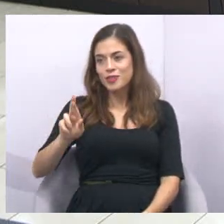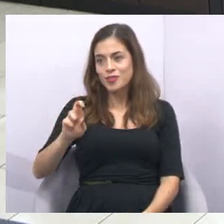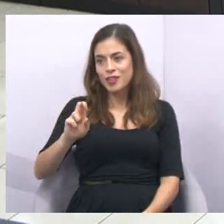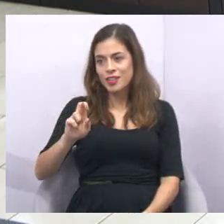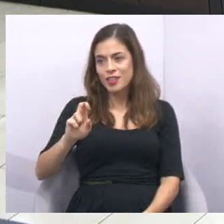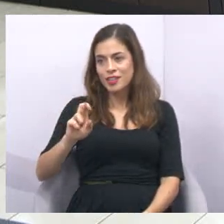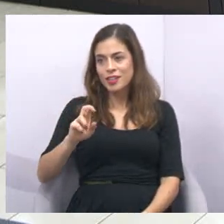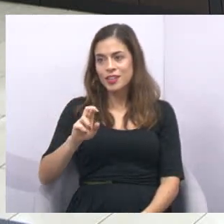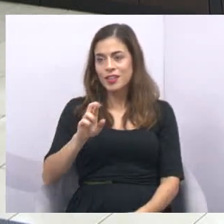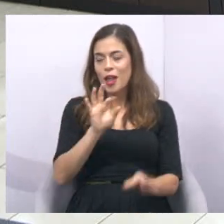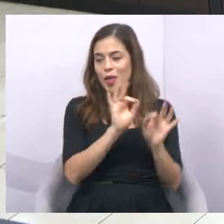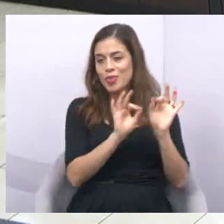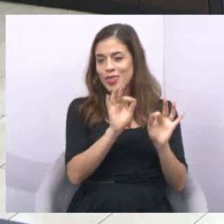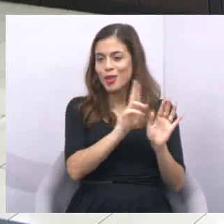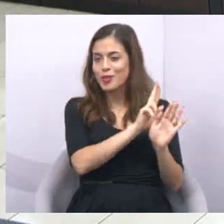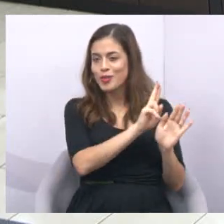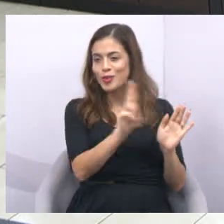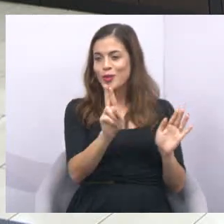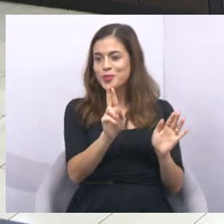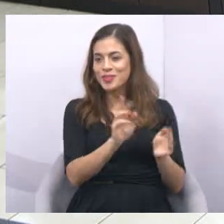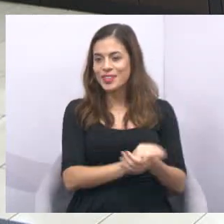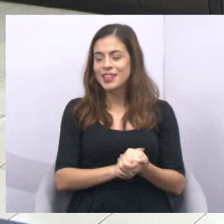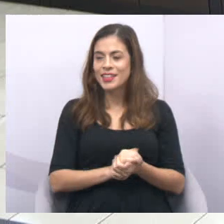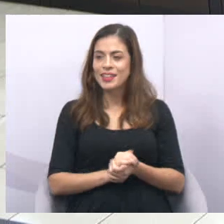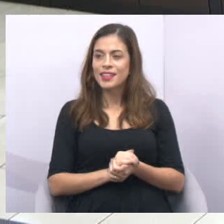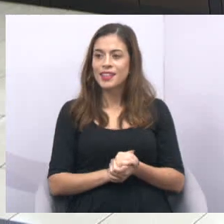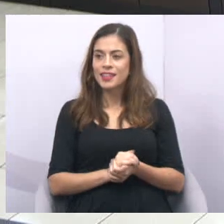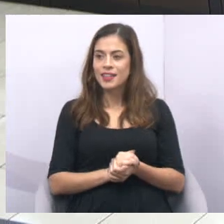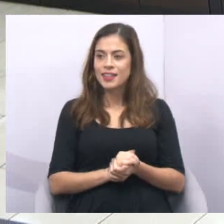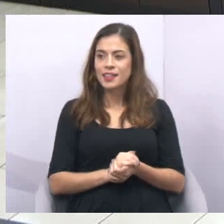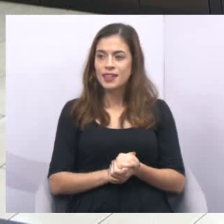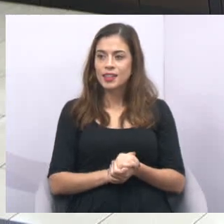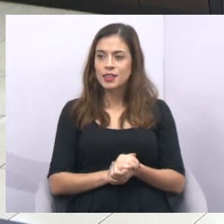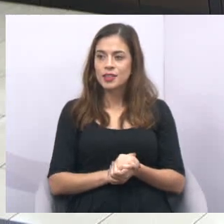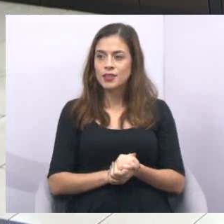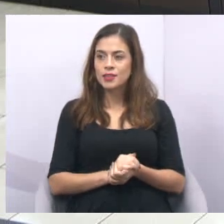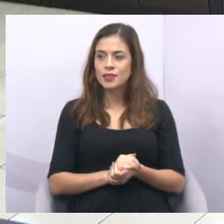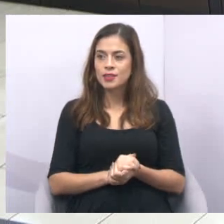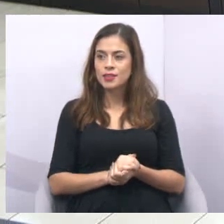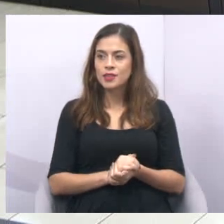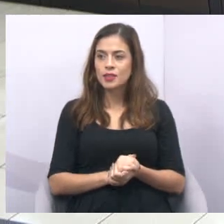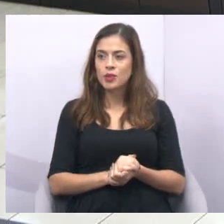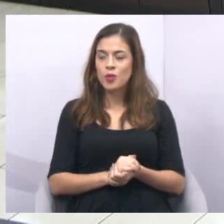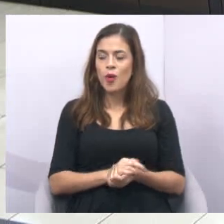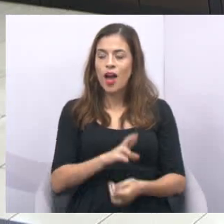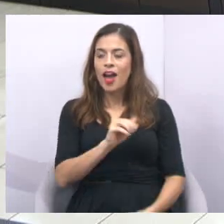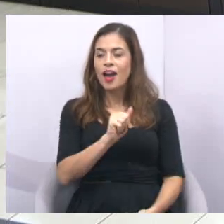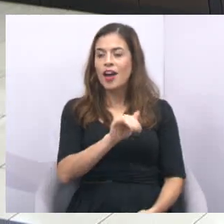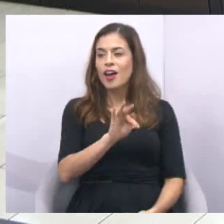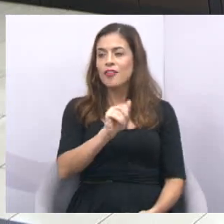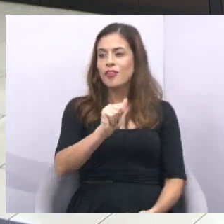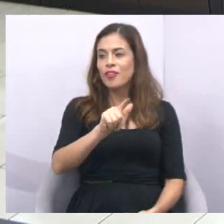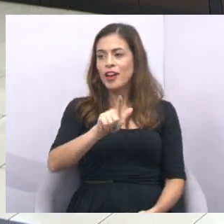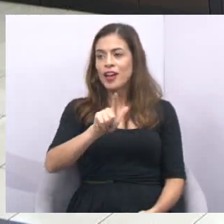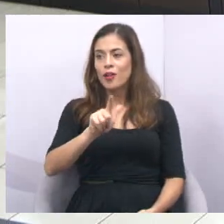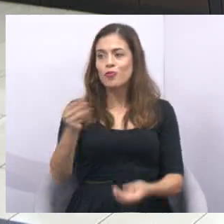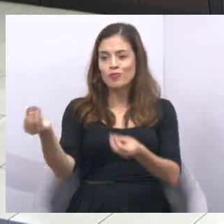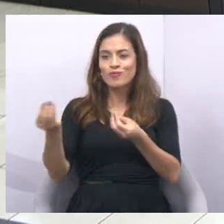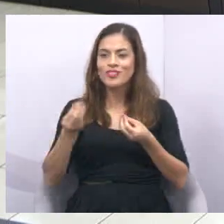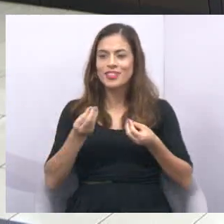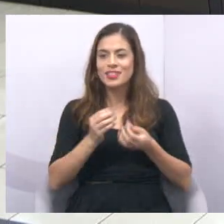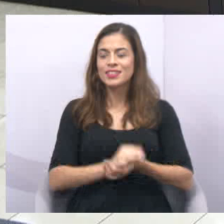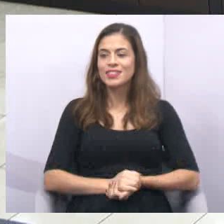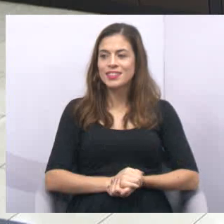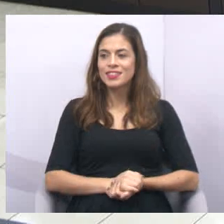uma camiseta personalizada para poder entregar. Nosso atleta aí, o Rafael, está vindo trazer, Rafael Bueno,